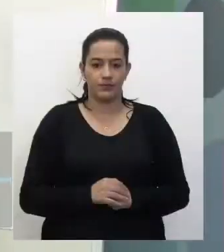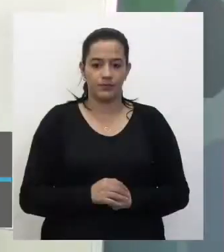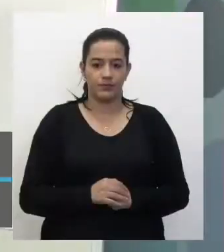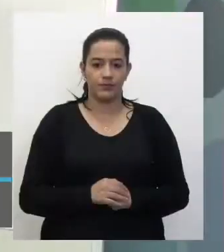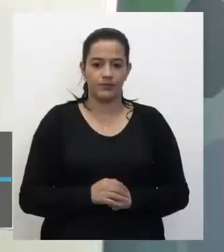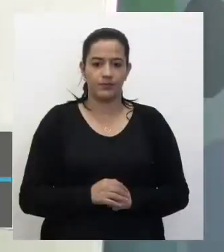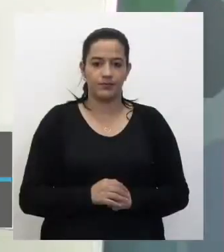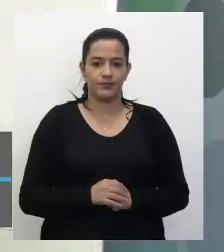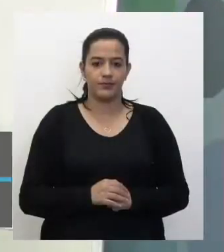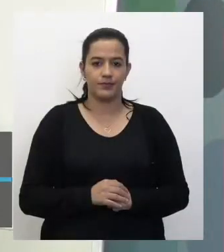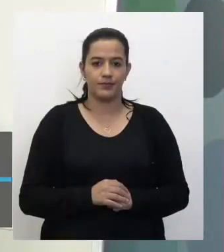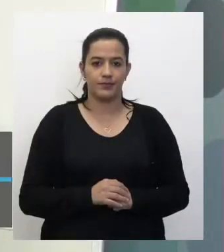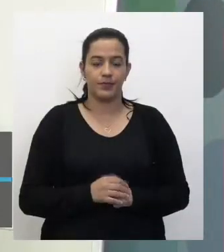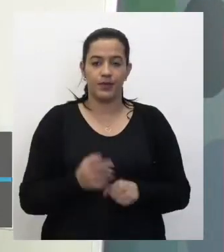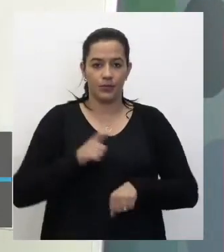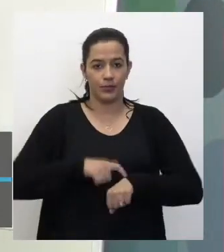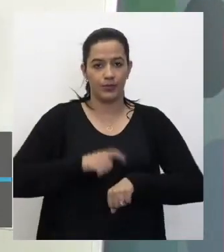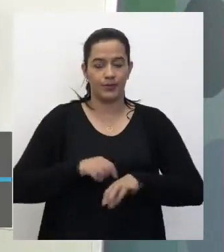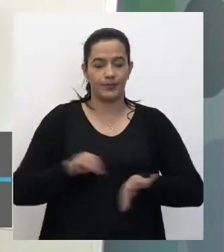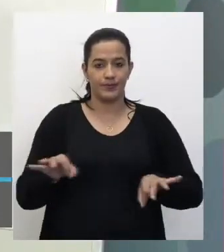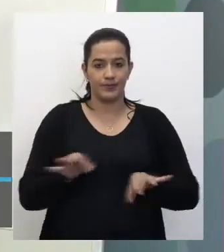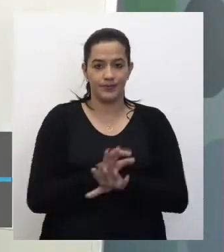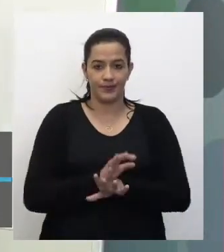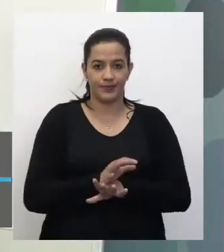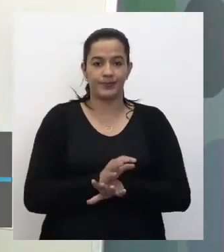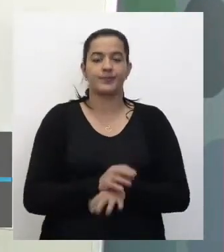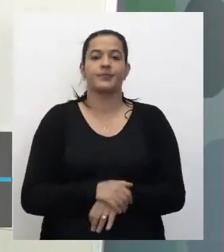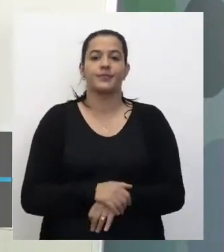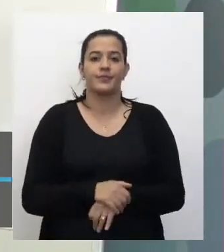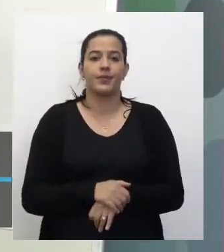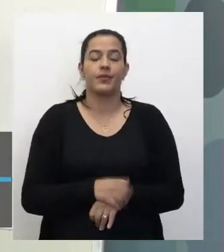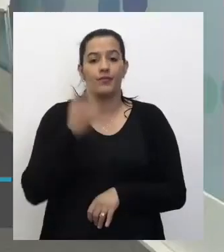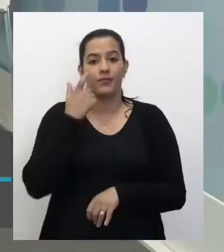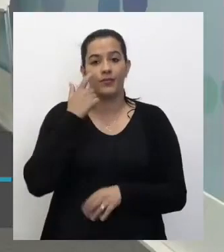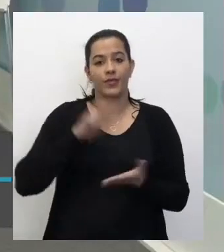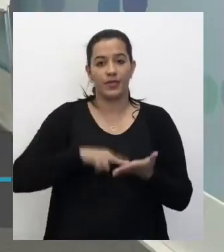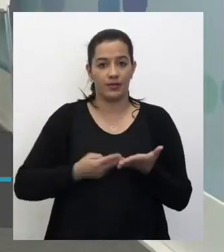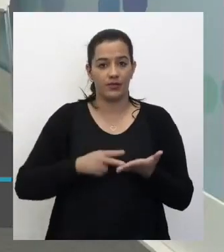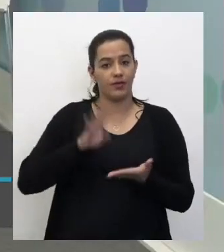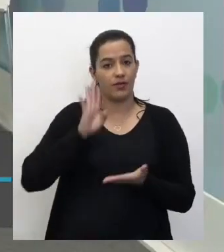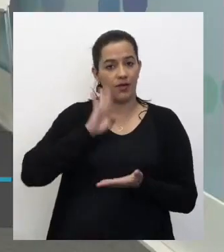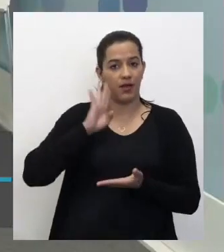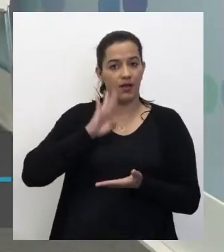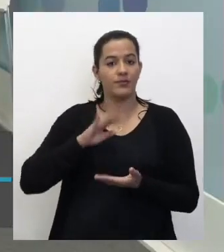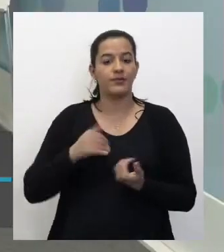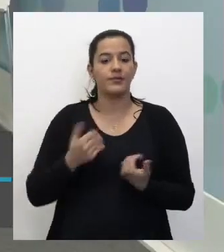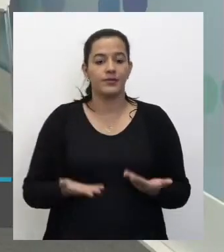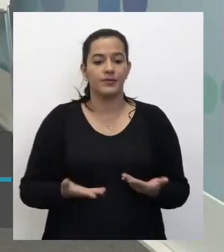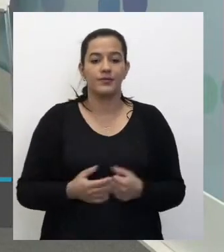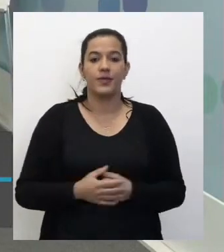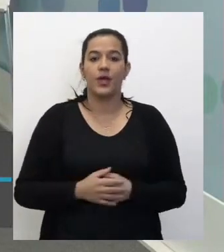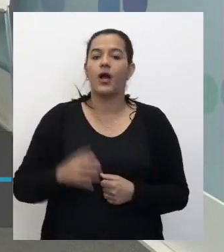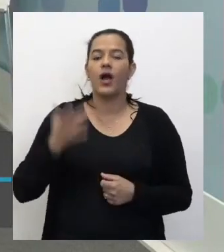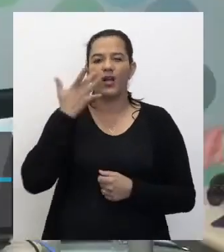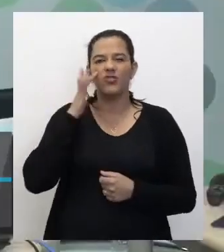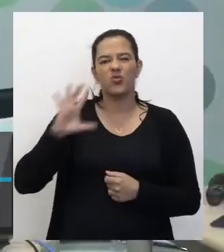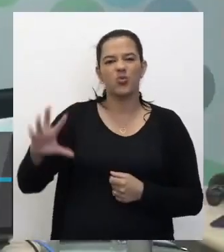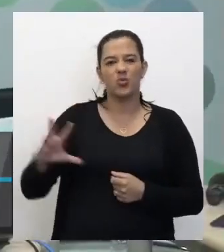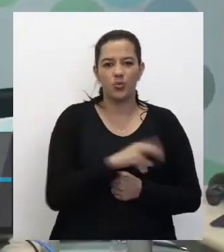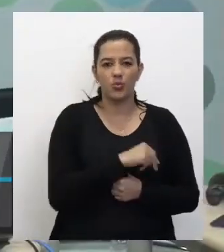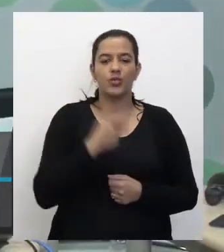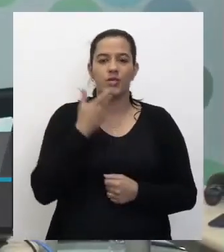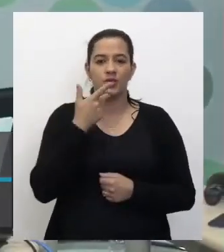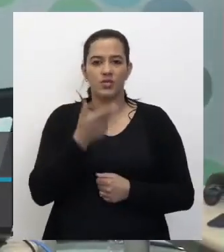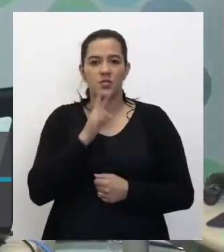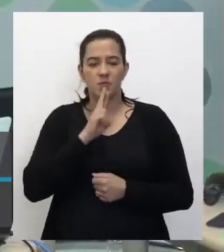Time's up. Tempo acabou. Ed, temos aí alguma tradução legal? Acho que todo mundo respondeu a mesma coisa, então